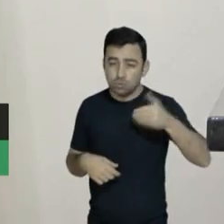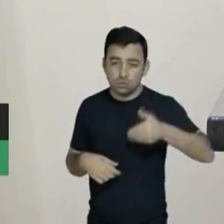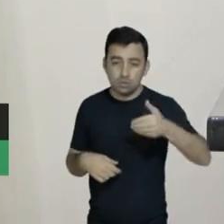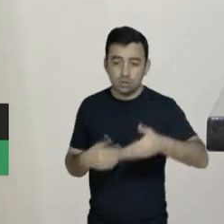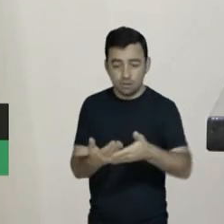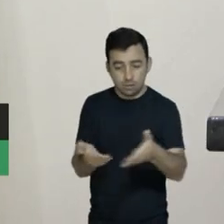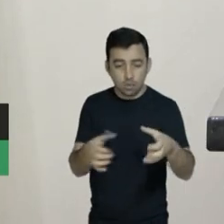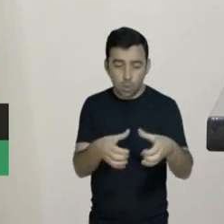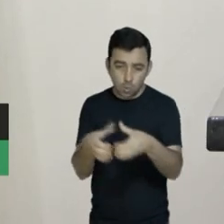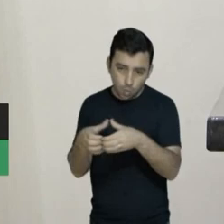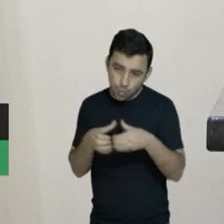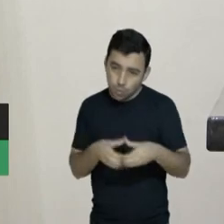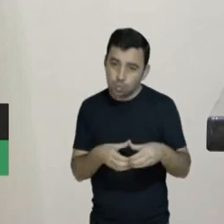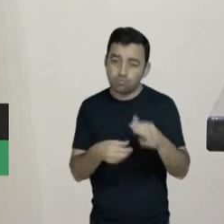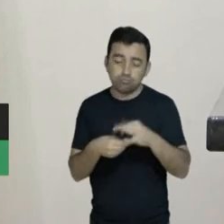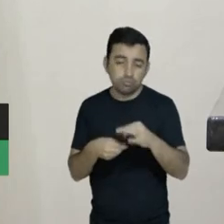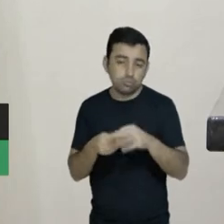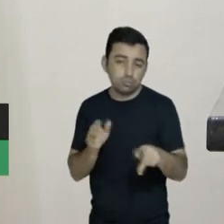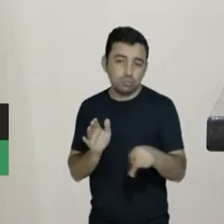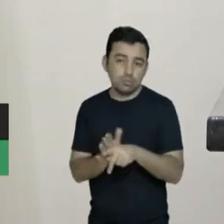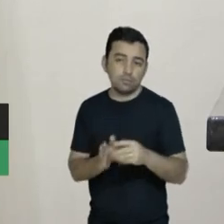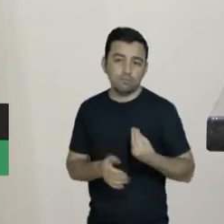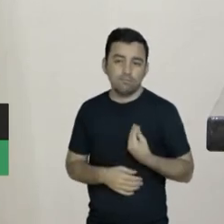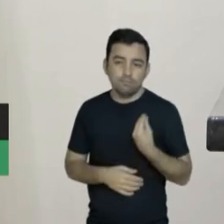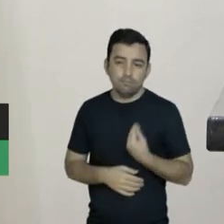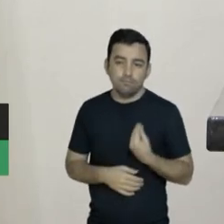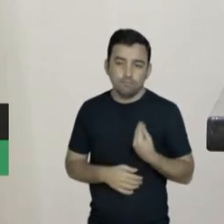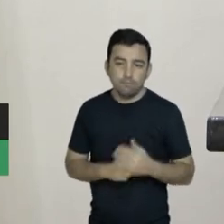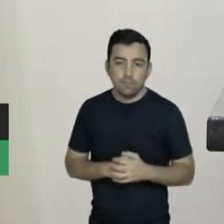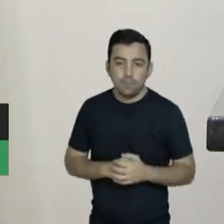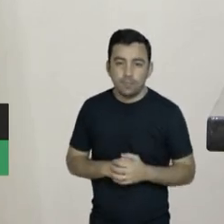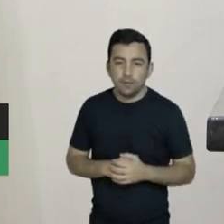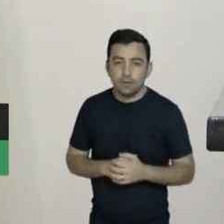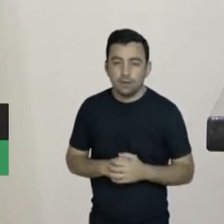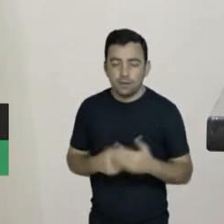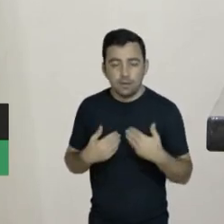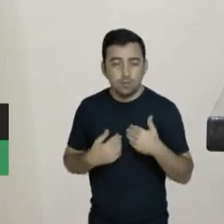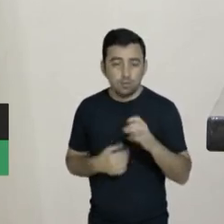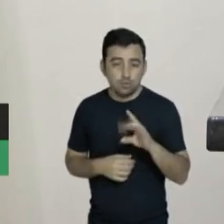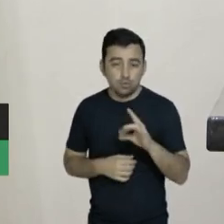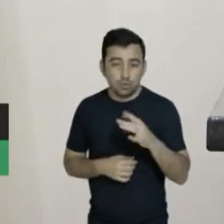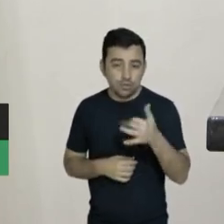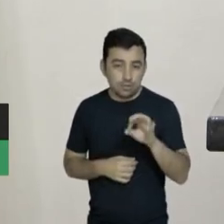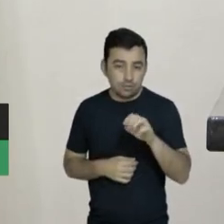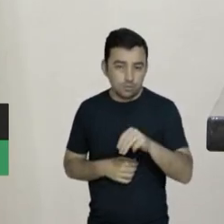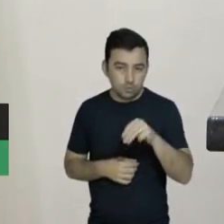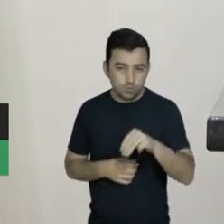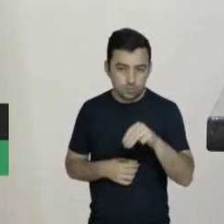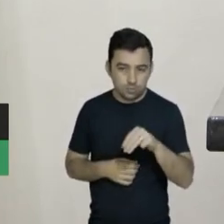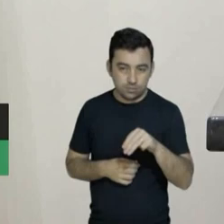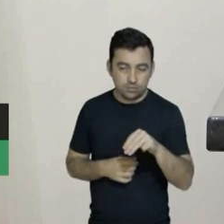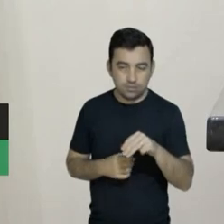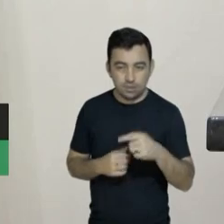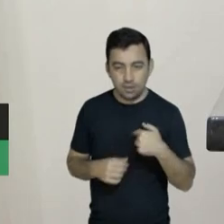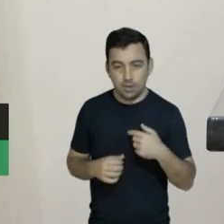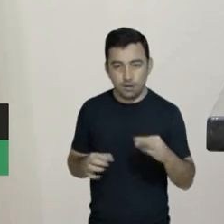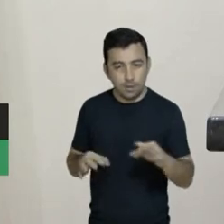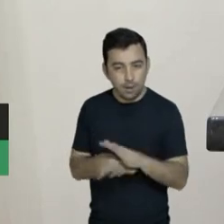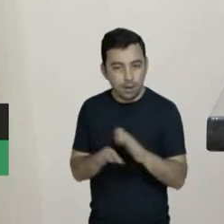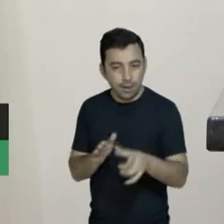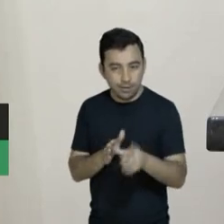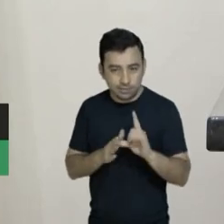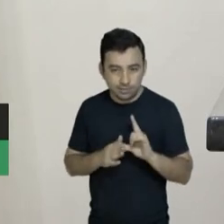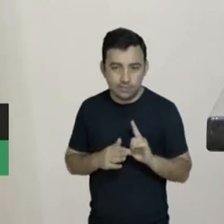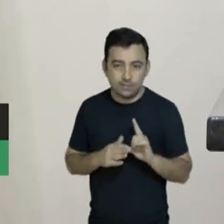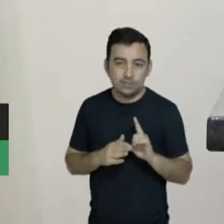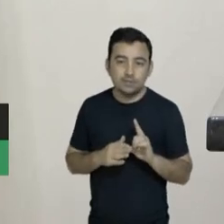aqui estão presentes. Quero, como tenho apenas 10 minutos, terminar antes dos 10 minutos por uma coisa de por